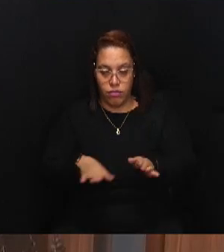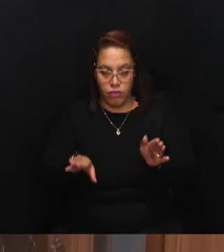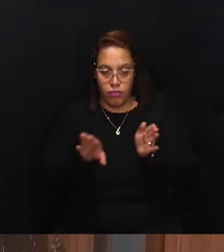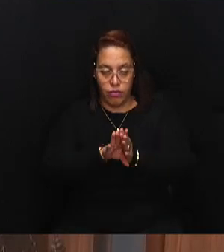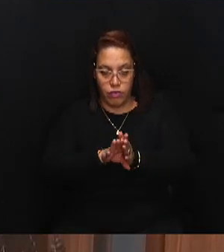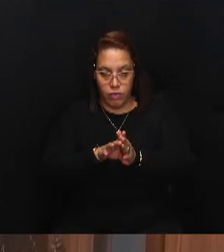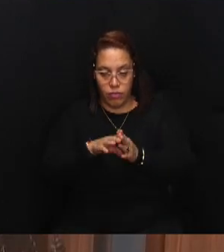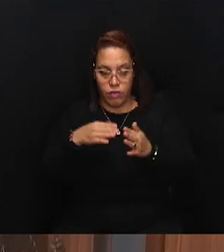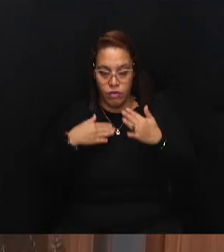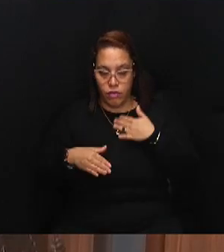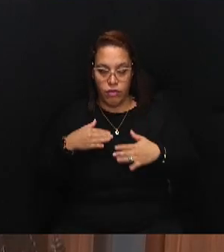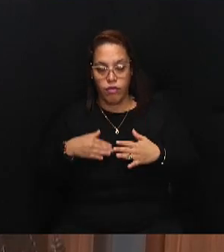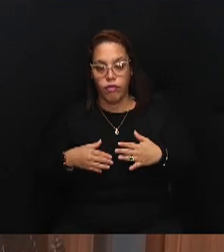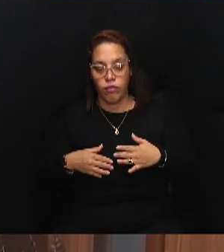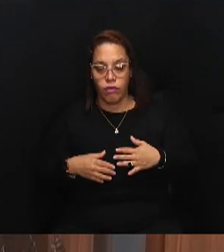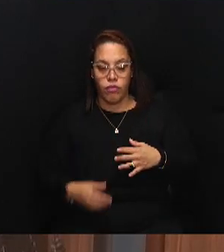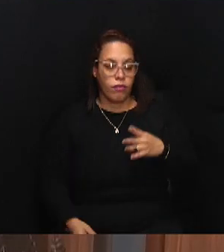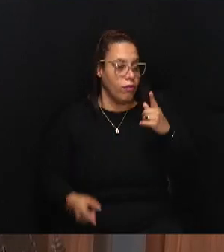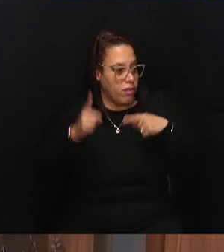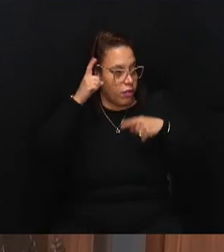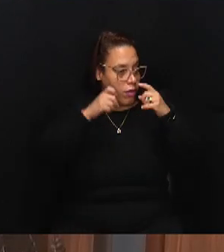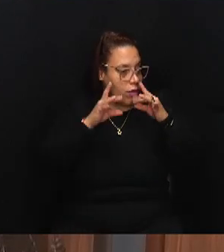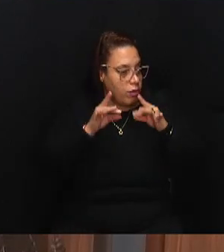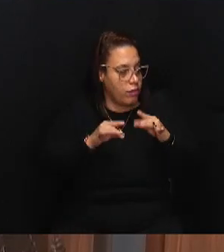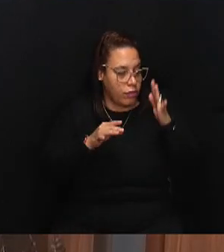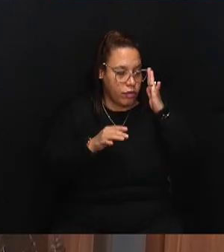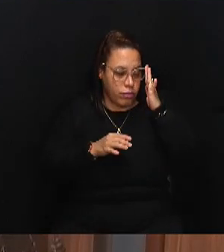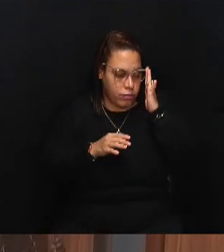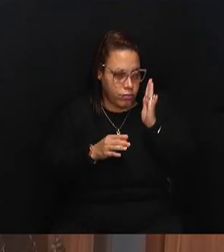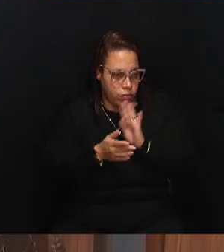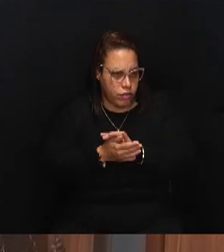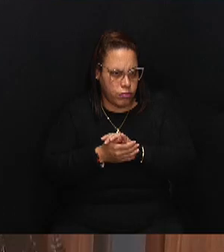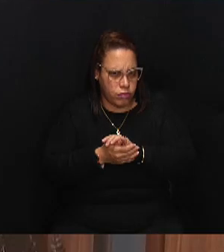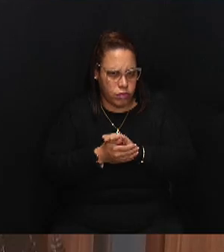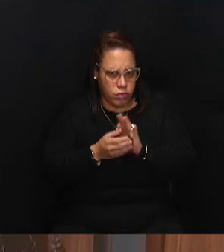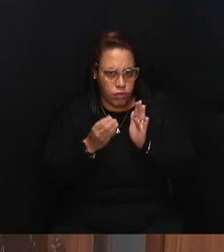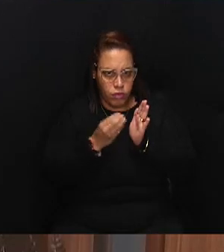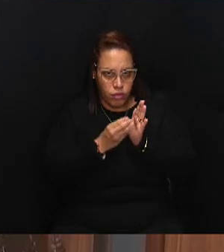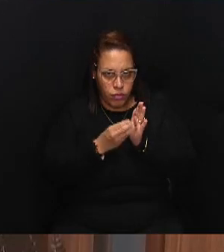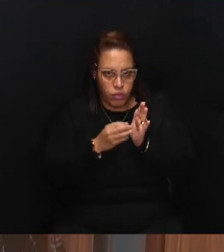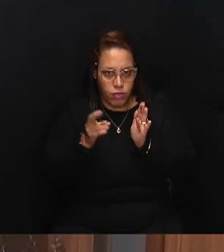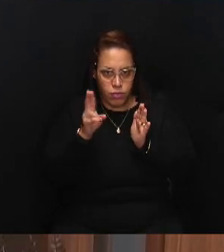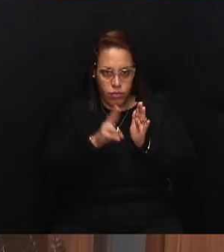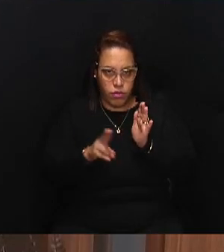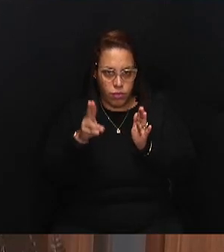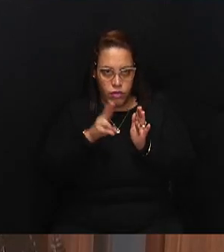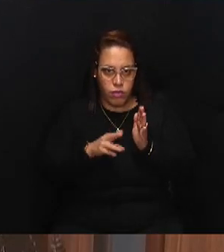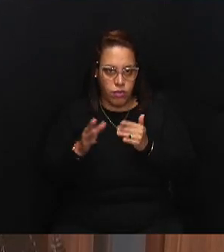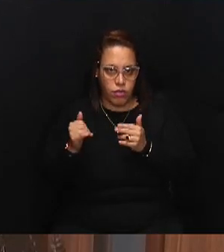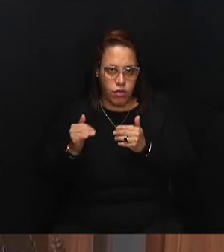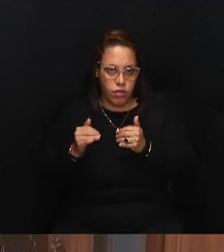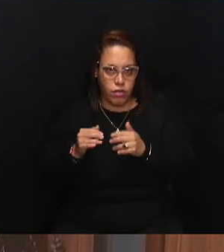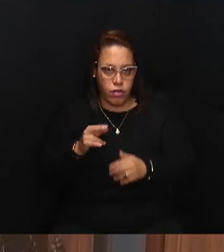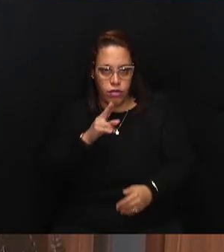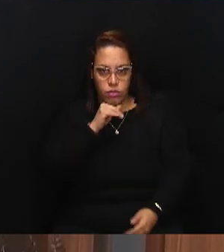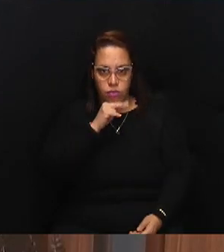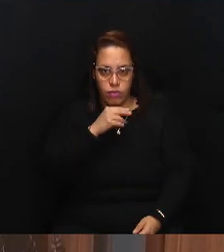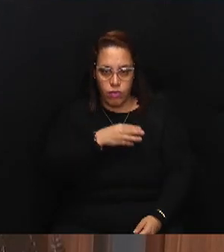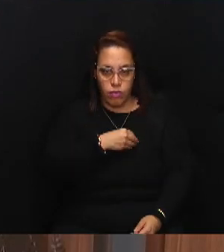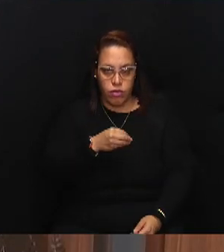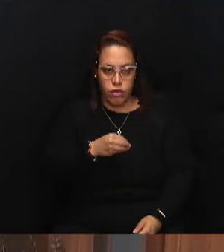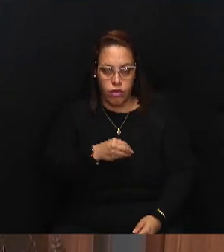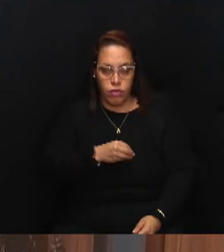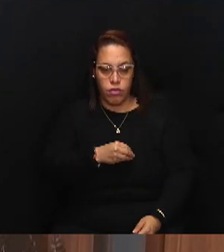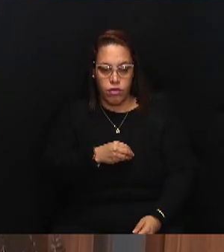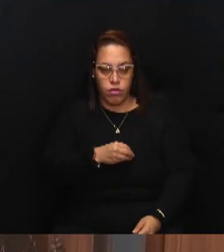violência física. A violência econômica, indo nos detalhes mínimos, é o cartão que utiliza do idoso, o jovem, o neto, o filho, utiliza